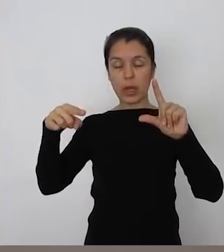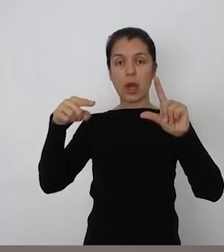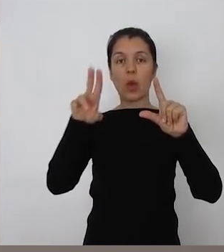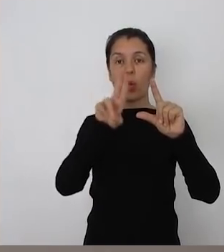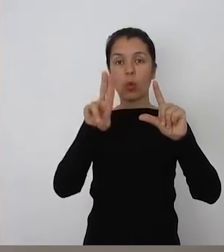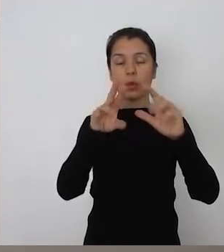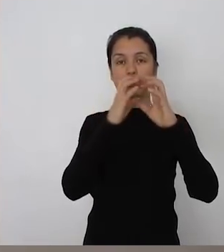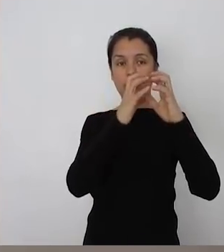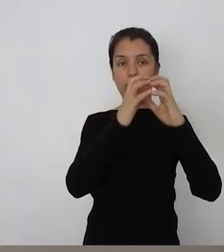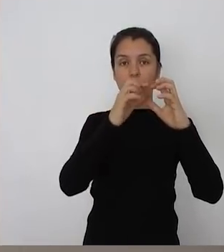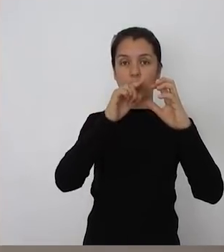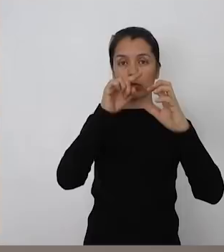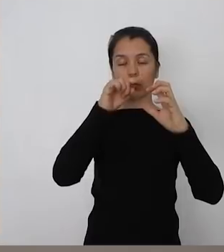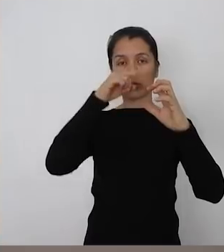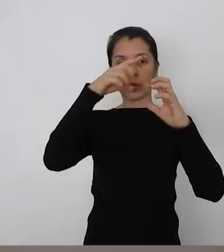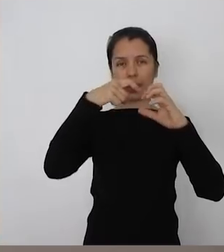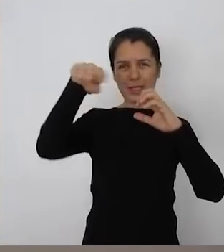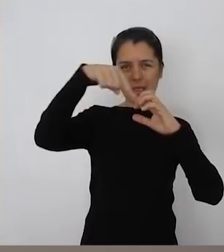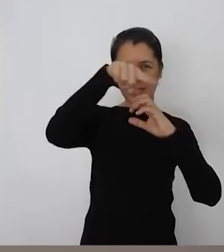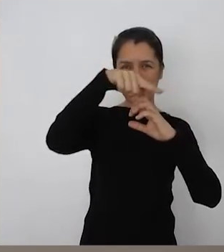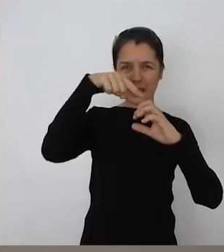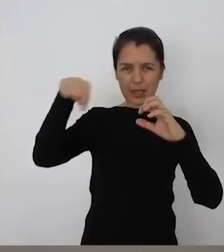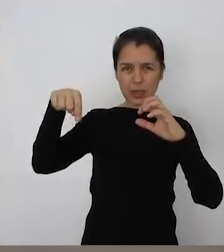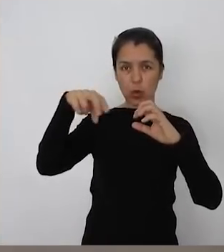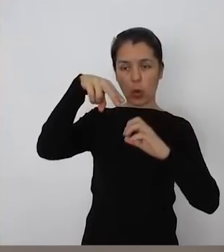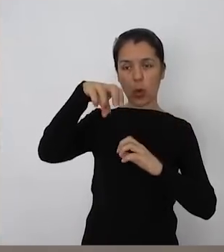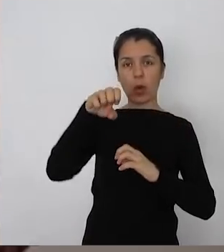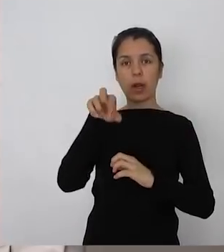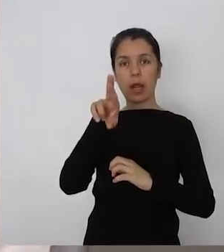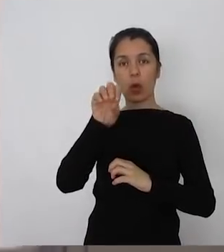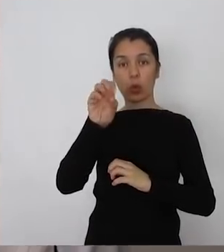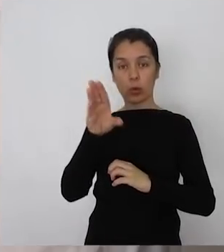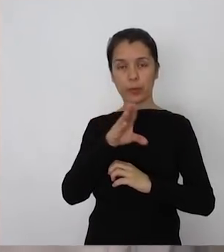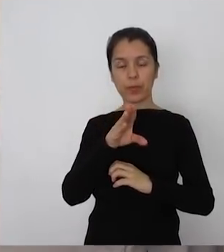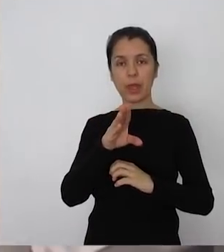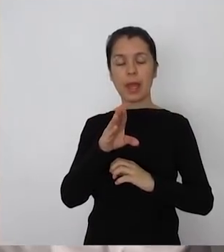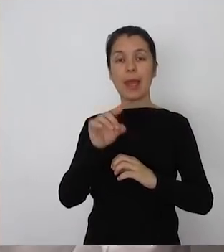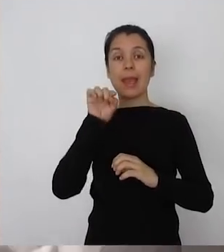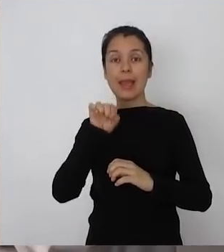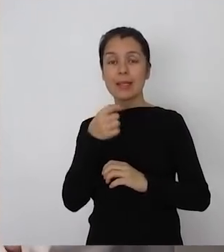aqui cheio, retorna para a vesícula e desce. E assim vai ficando mais tempo vagando na fenda. Bem, esses são